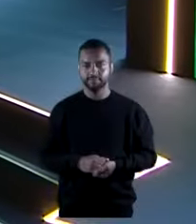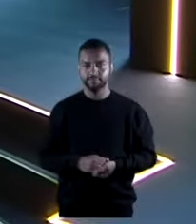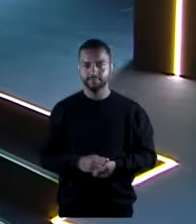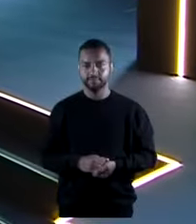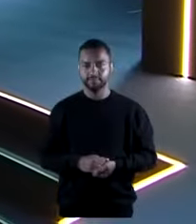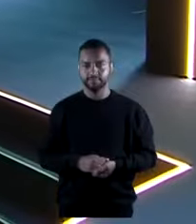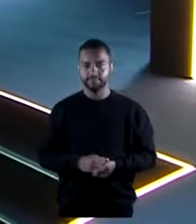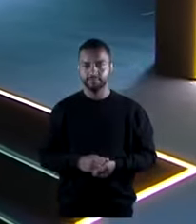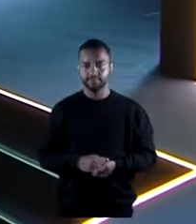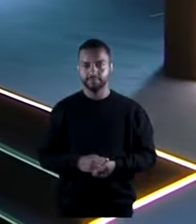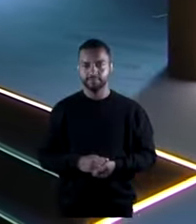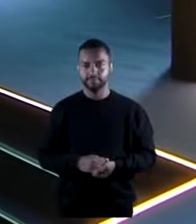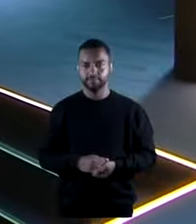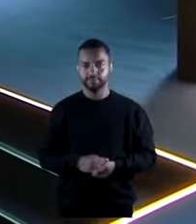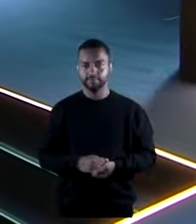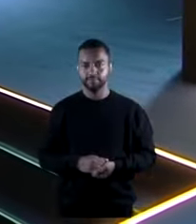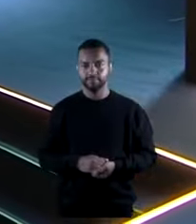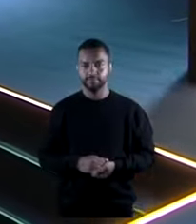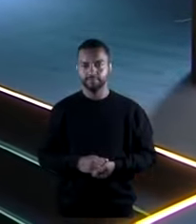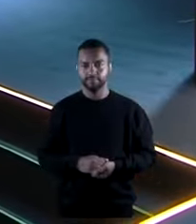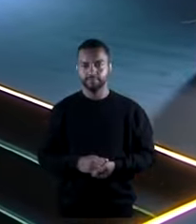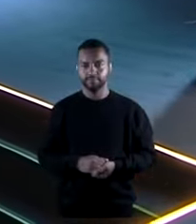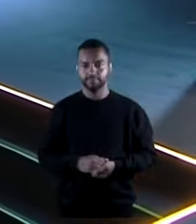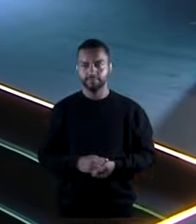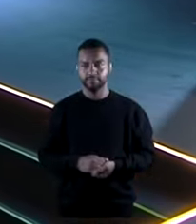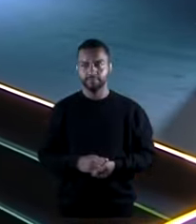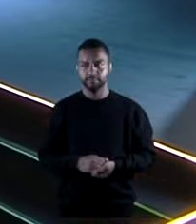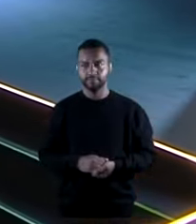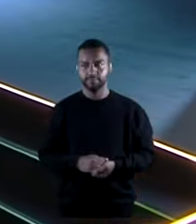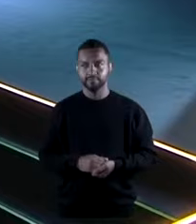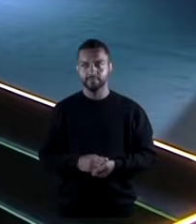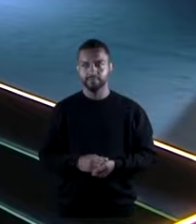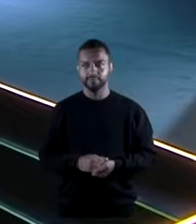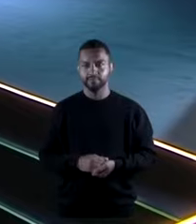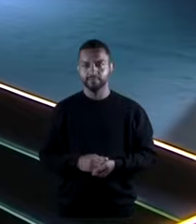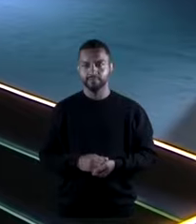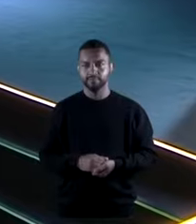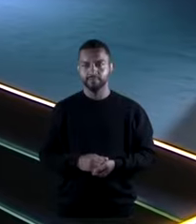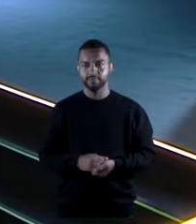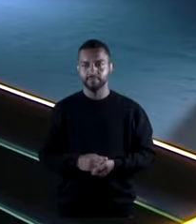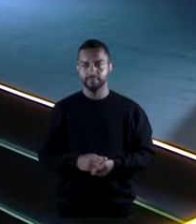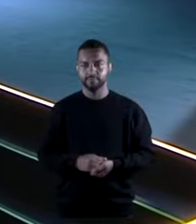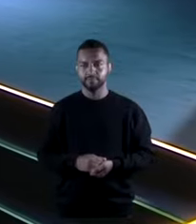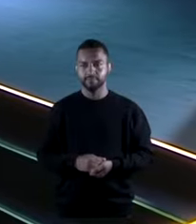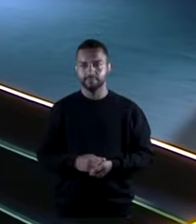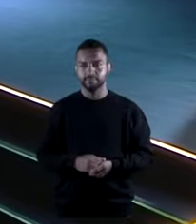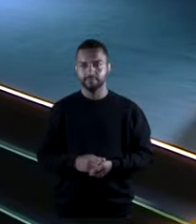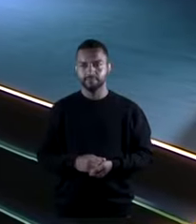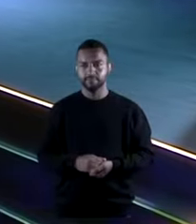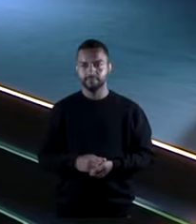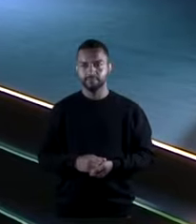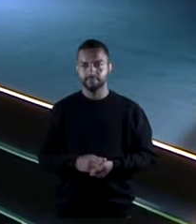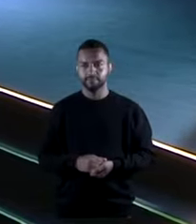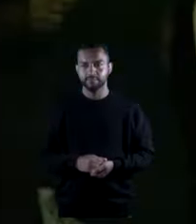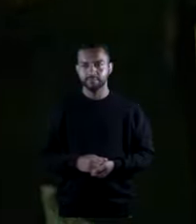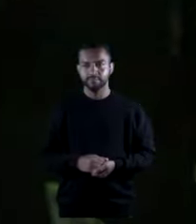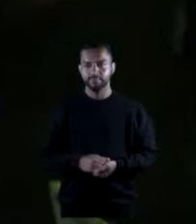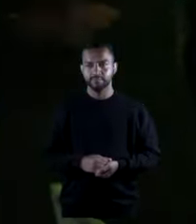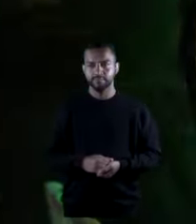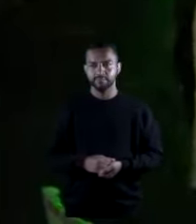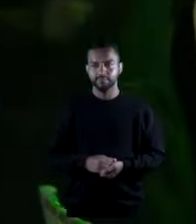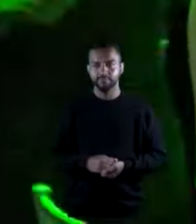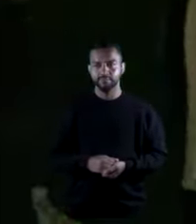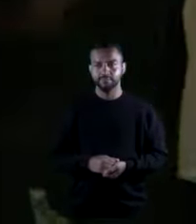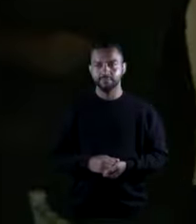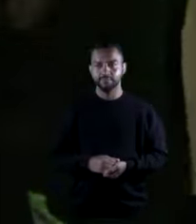nosso alviverde inteiro, que sabe ser brasileiro, ostentando